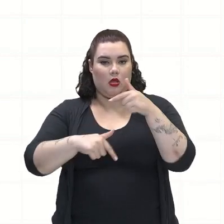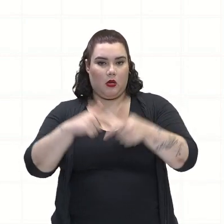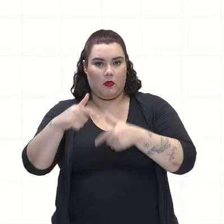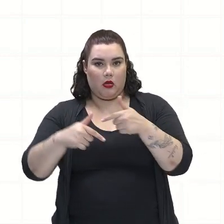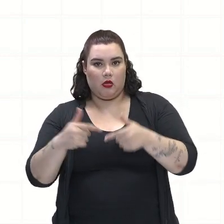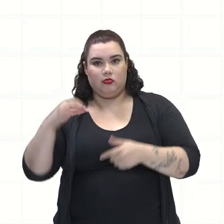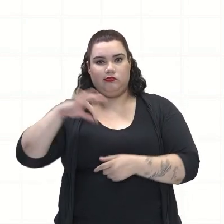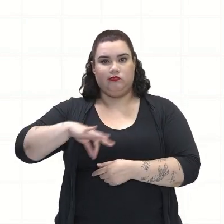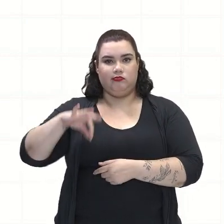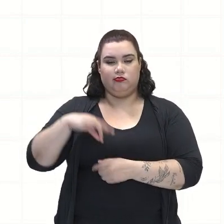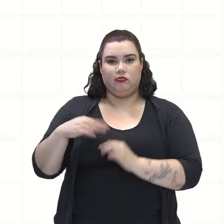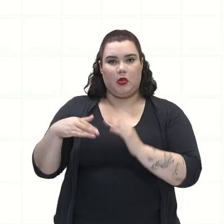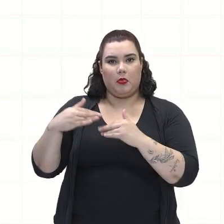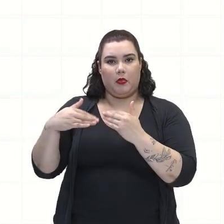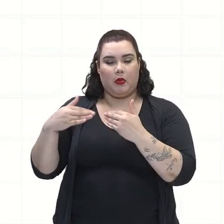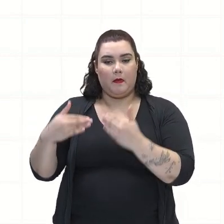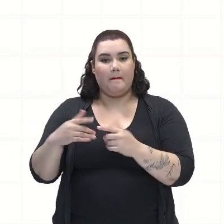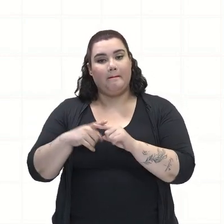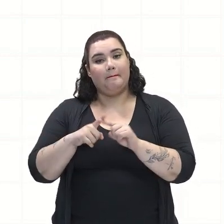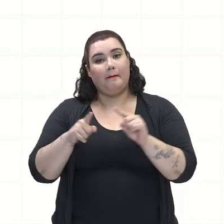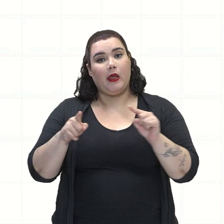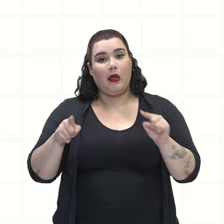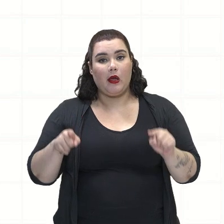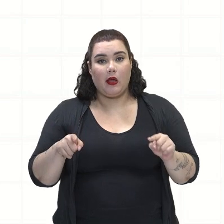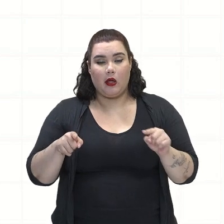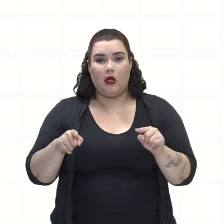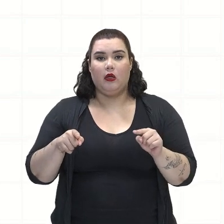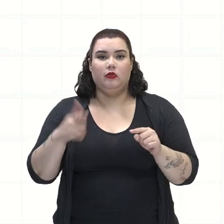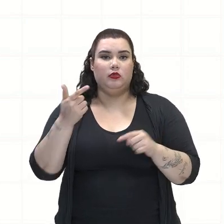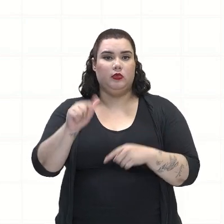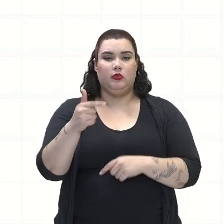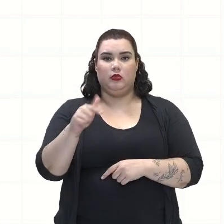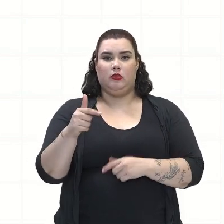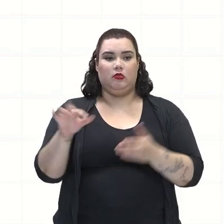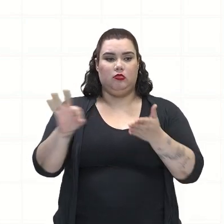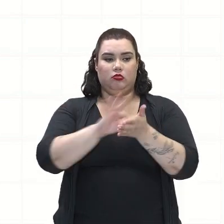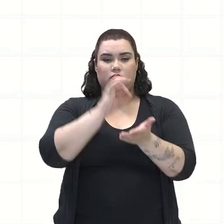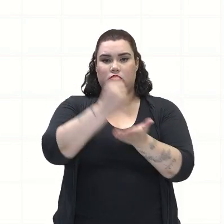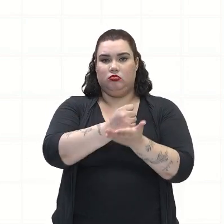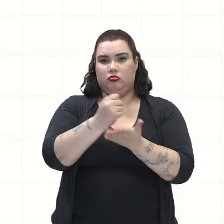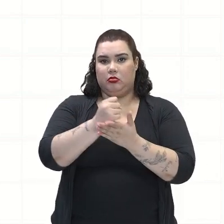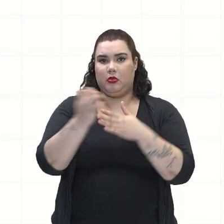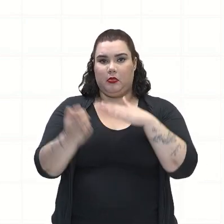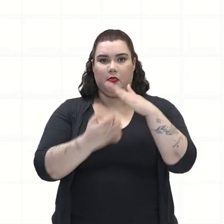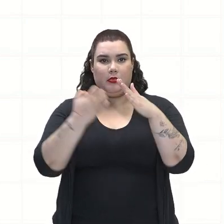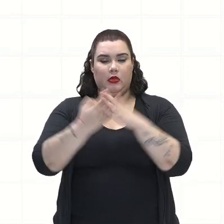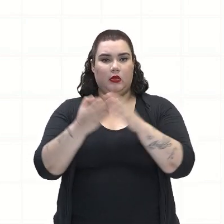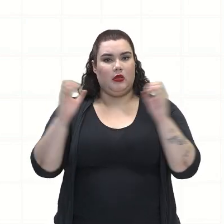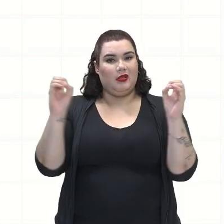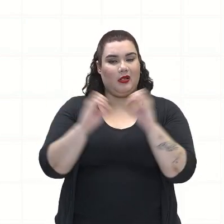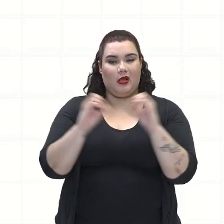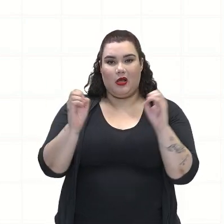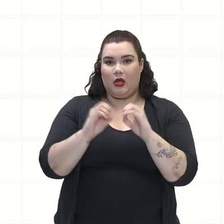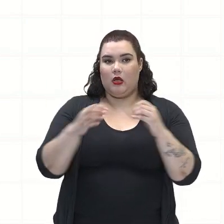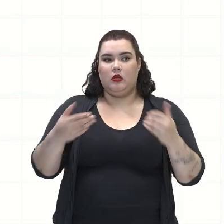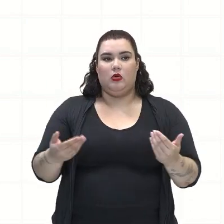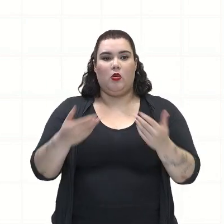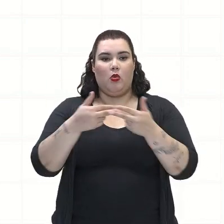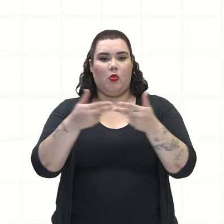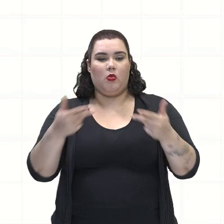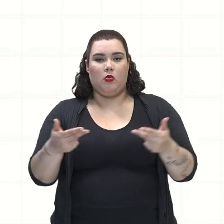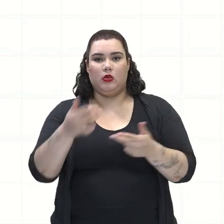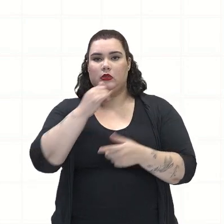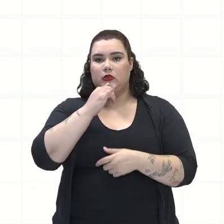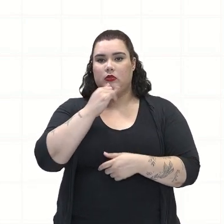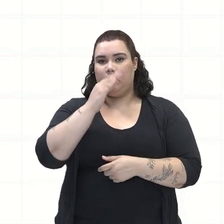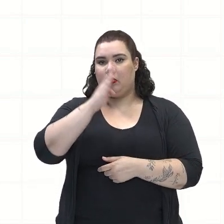alguma renda, mas o trabalhador não tem nenhum contrato com a empresa, ele não tem nenhum benefício de emprego, no caso do